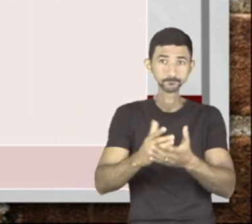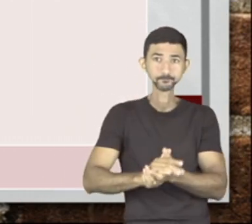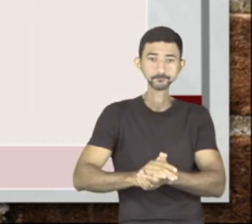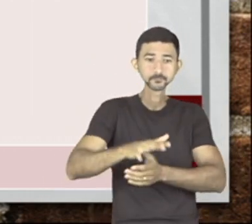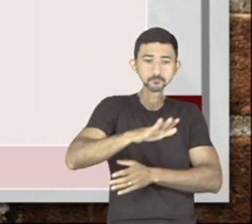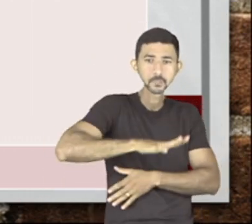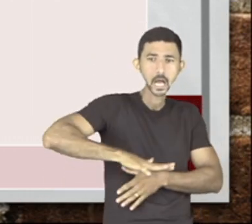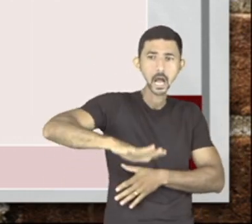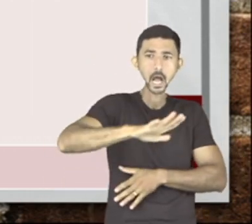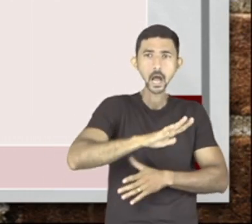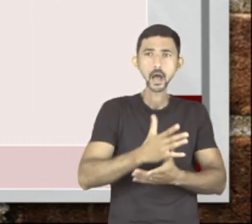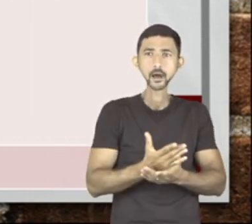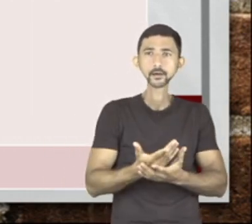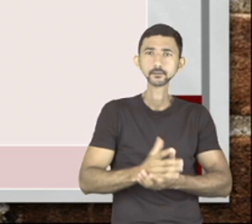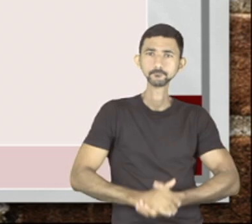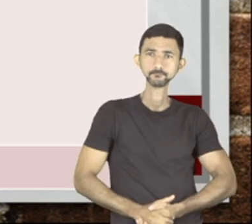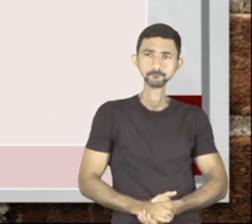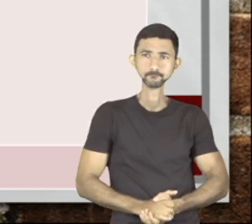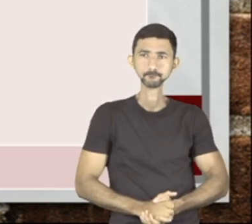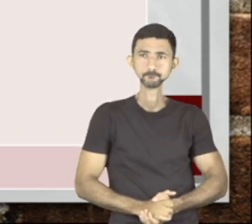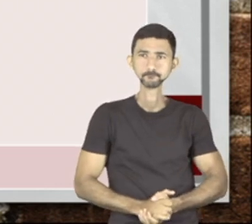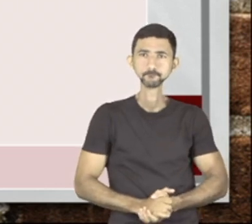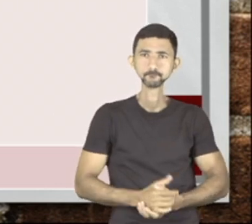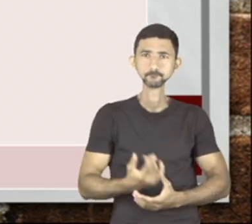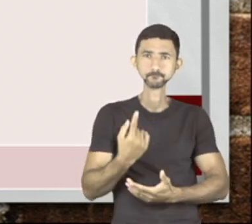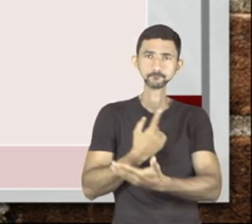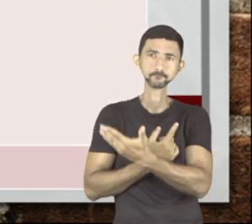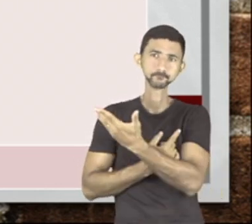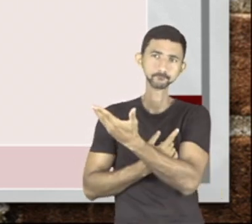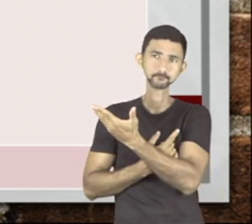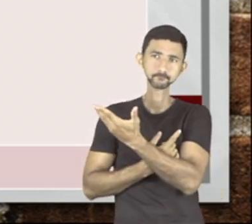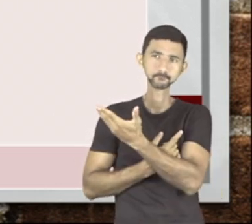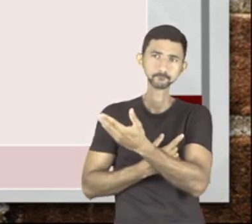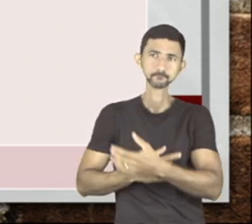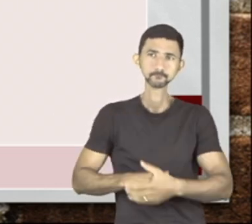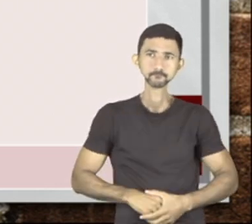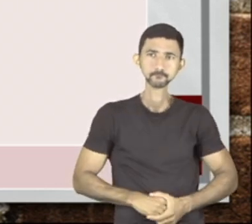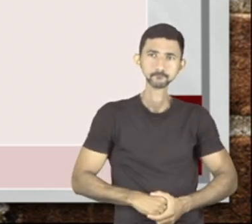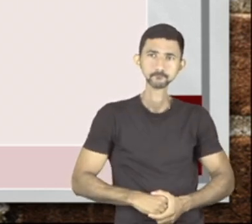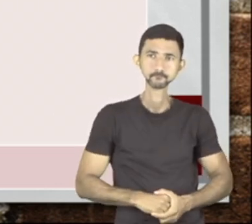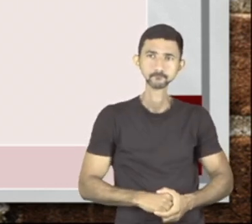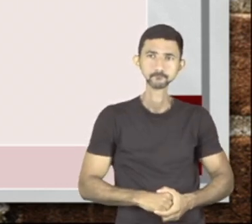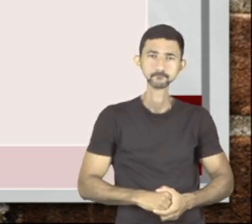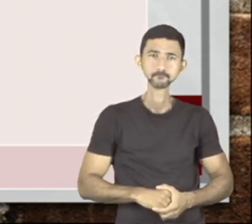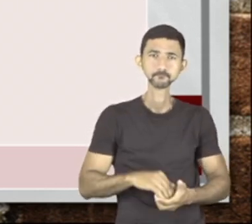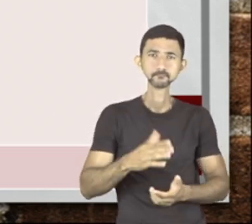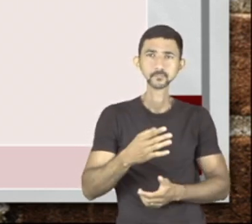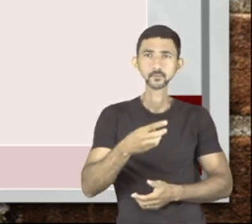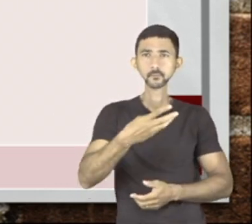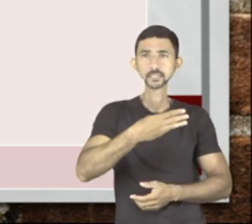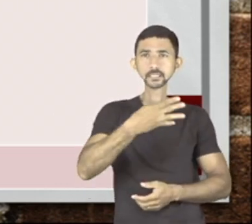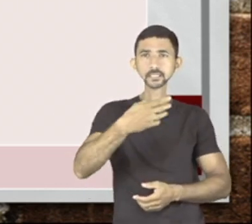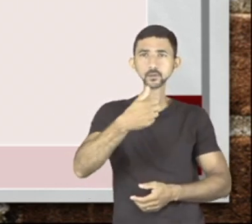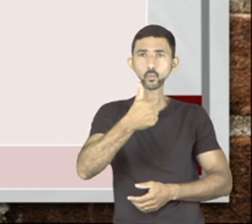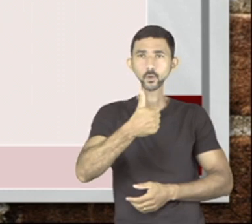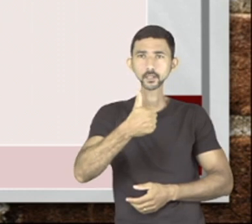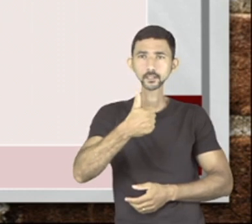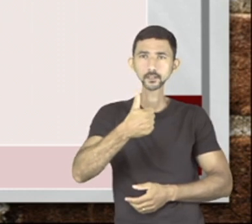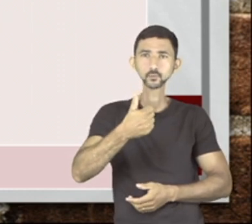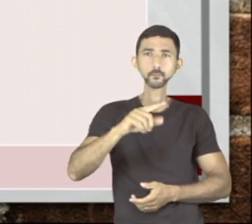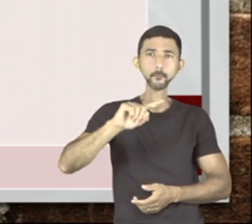a área que essas regiões ocupavam. Olha só, a região do Baixo Amazonas equivalia a uma área de